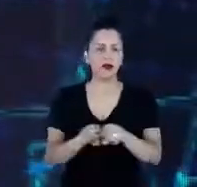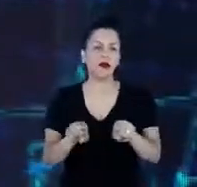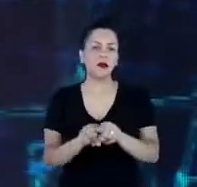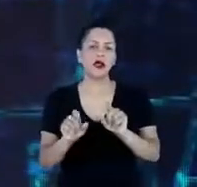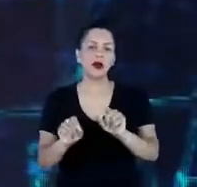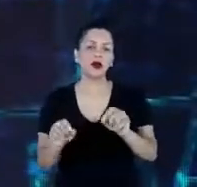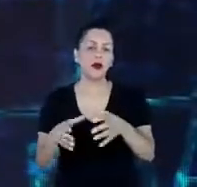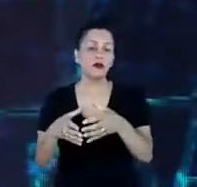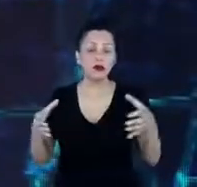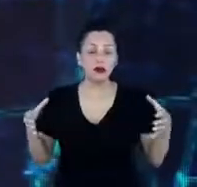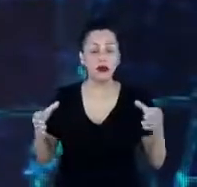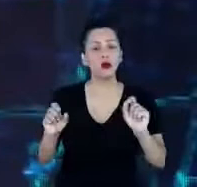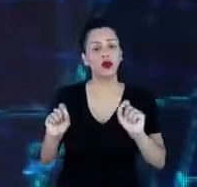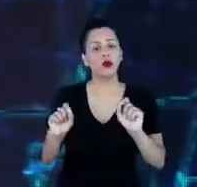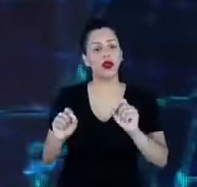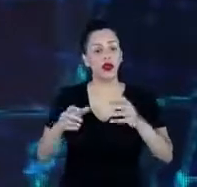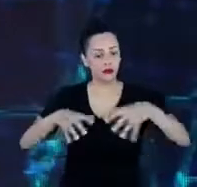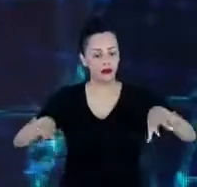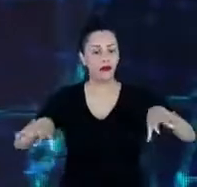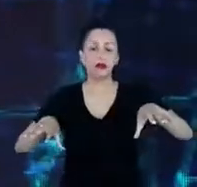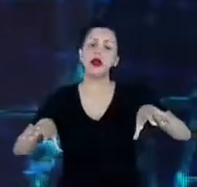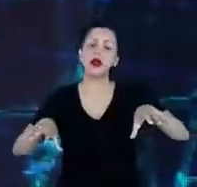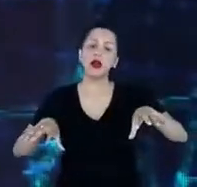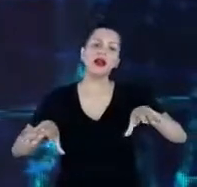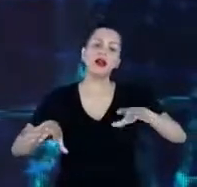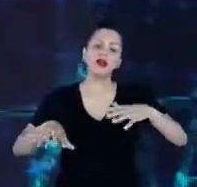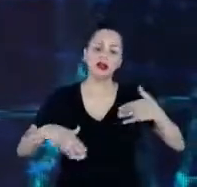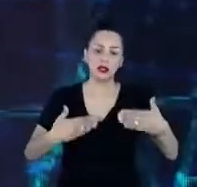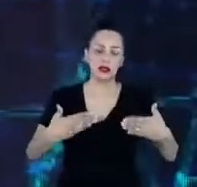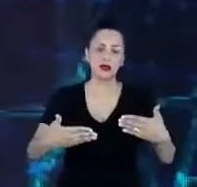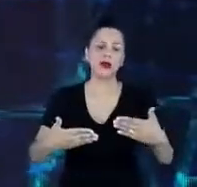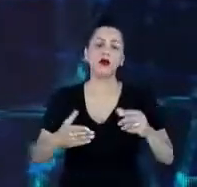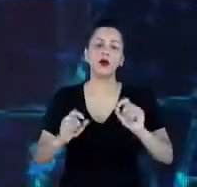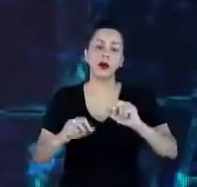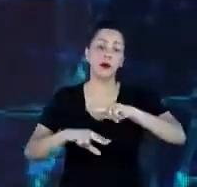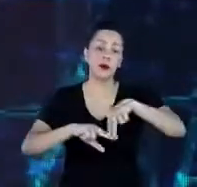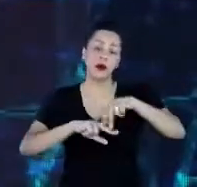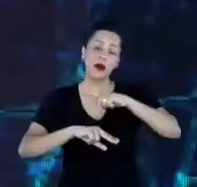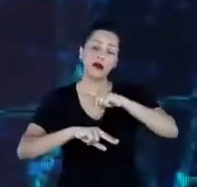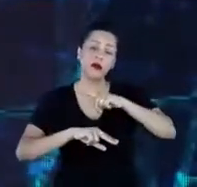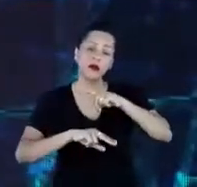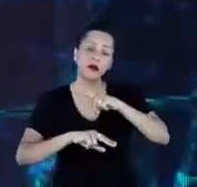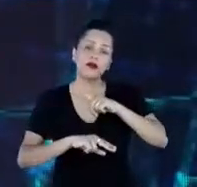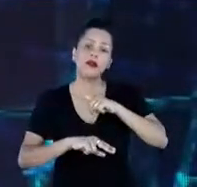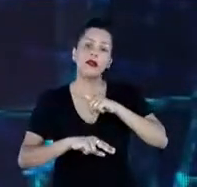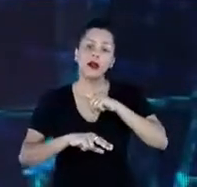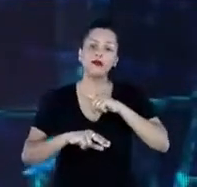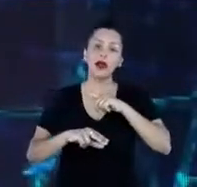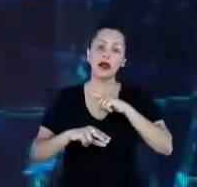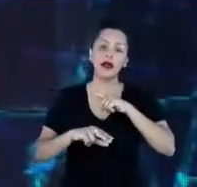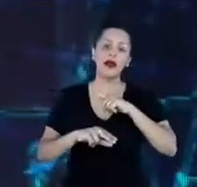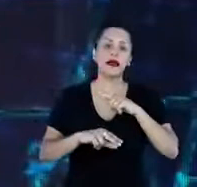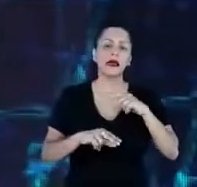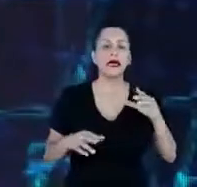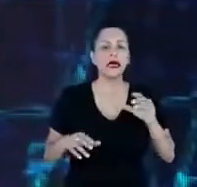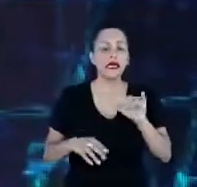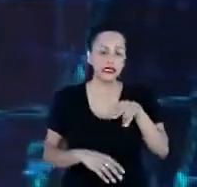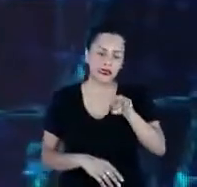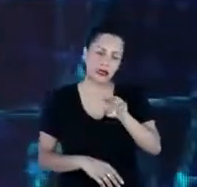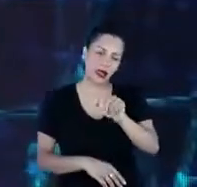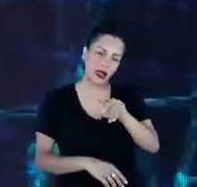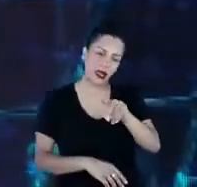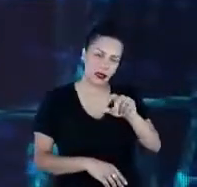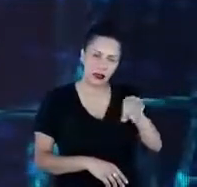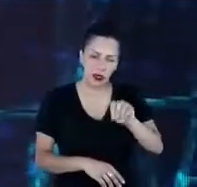da geração por meio e da instalação das minhas redes e dos sistemas de geração distribuída